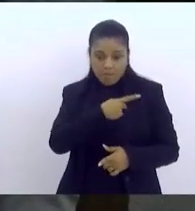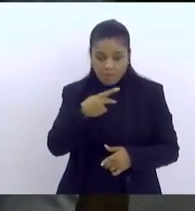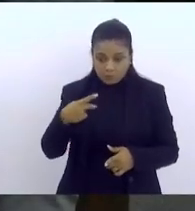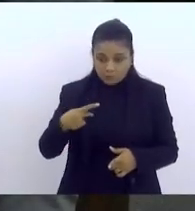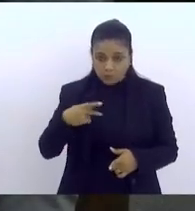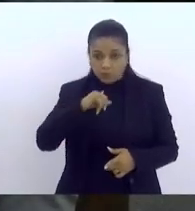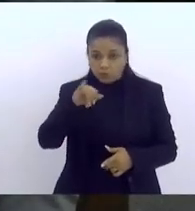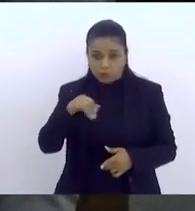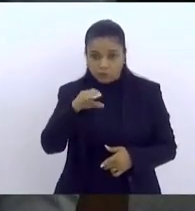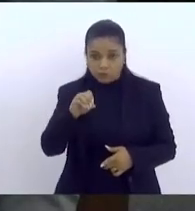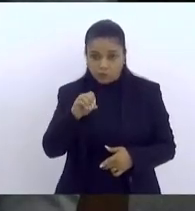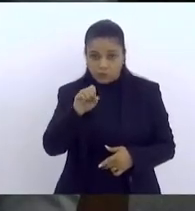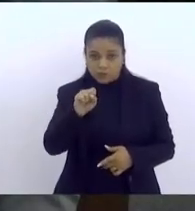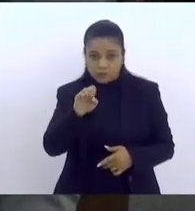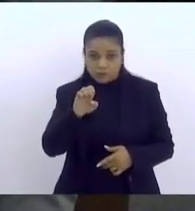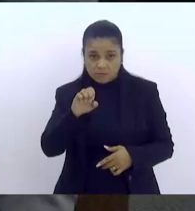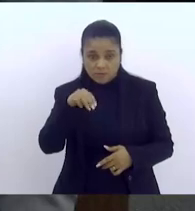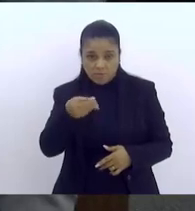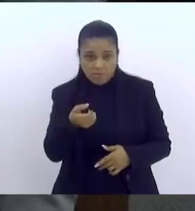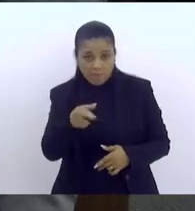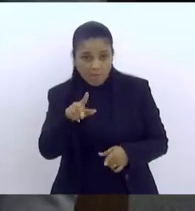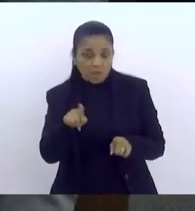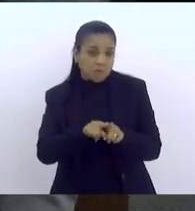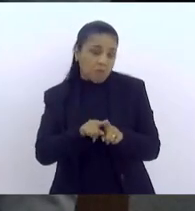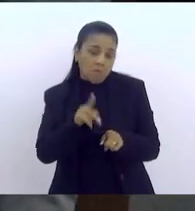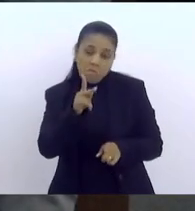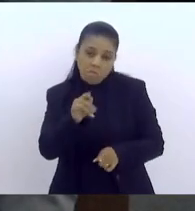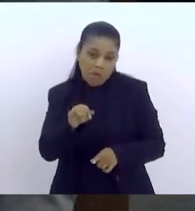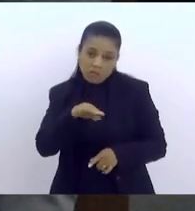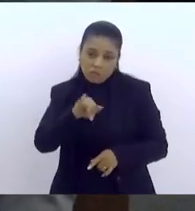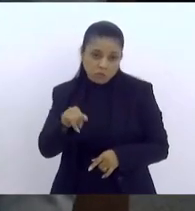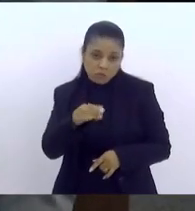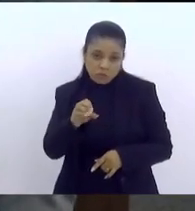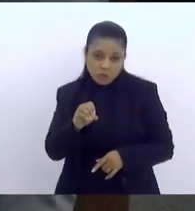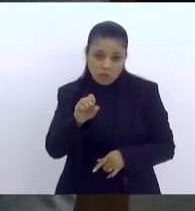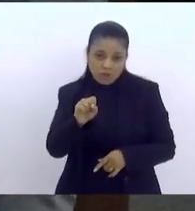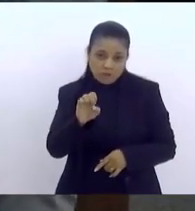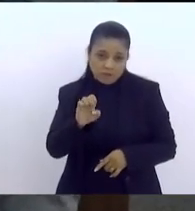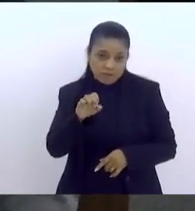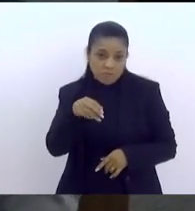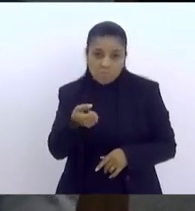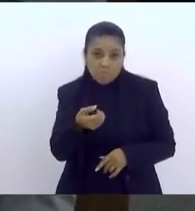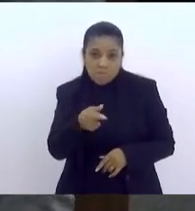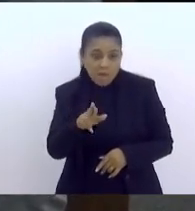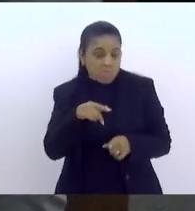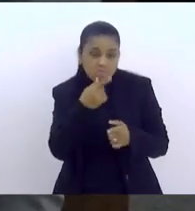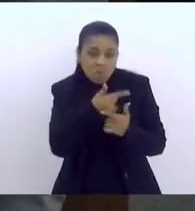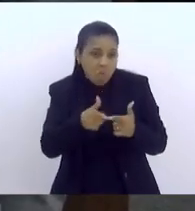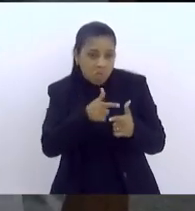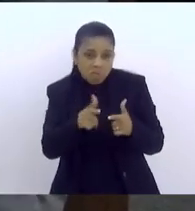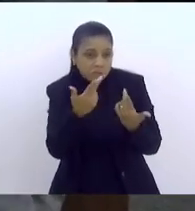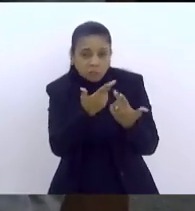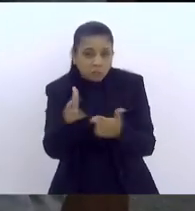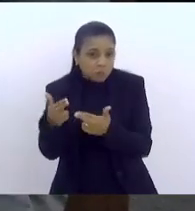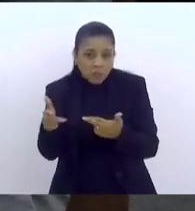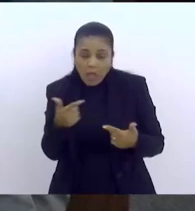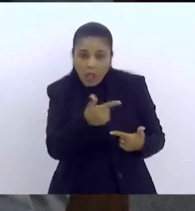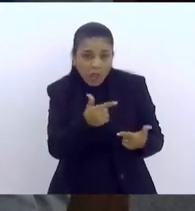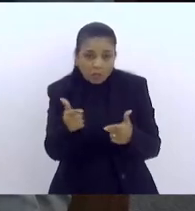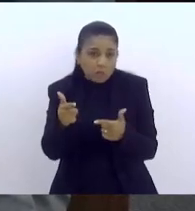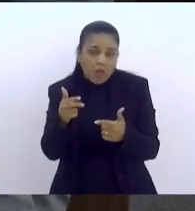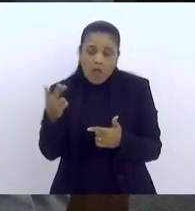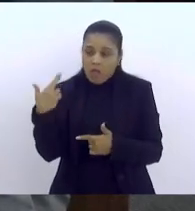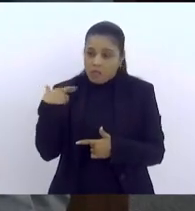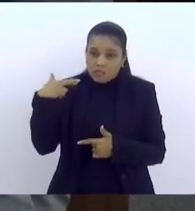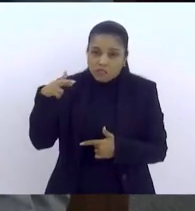problema. Não tenho problema de ser chamado de pai Josemar, se for o caso, porque eu não tenho problema relacionado às religiões, sejam